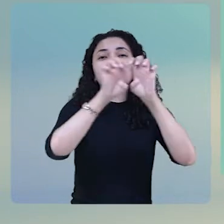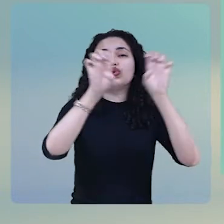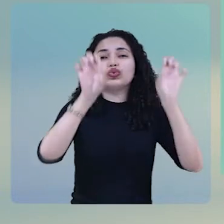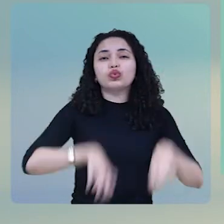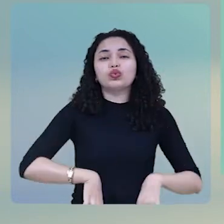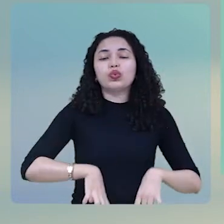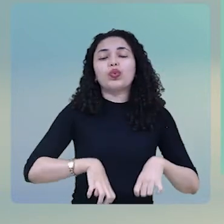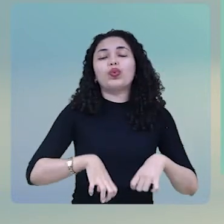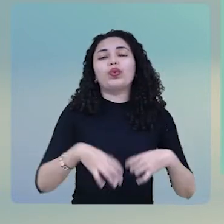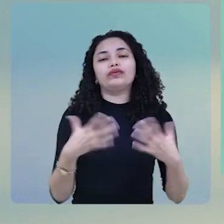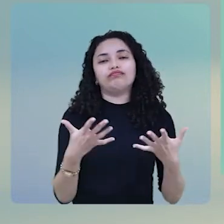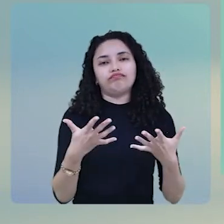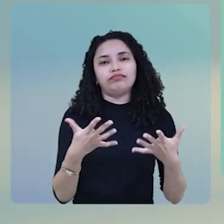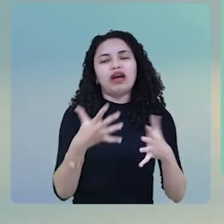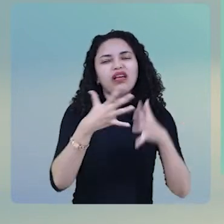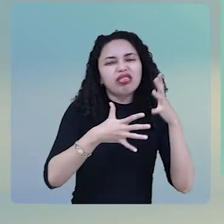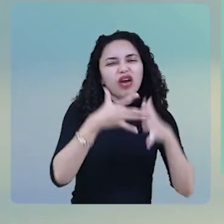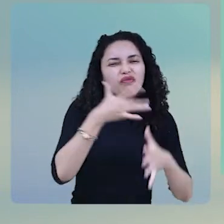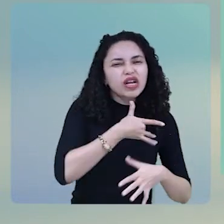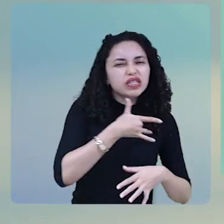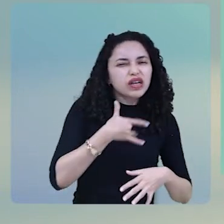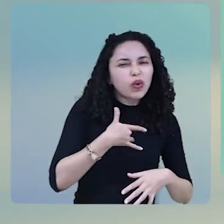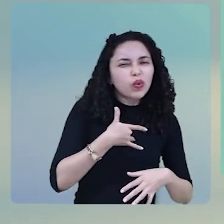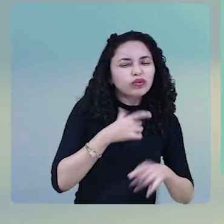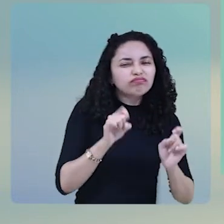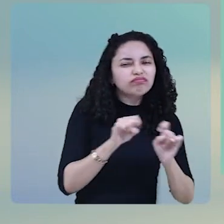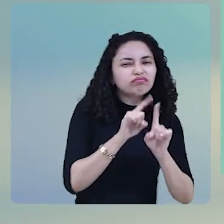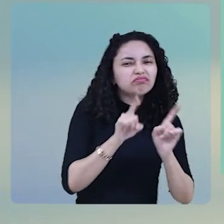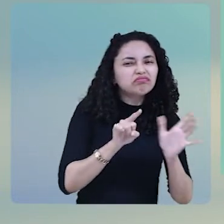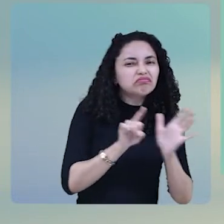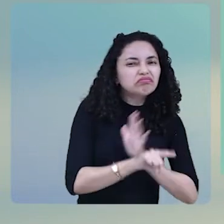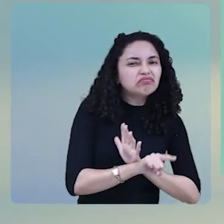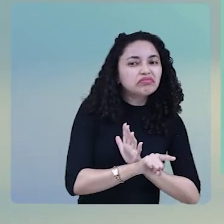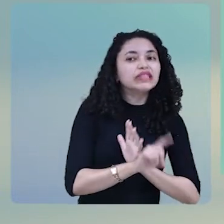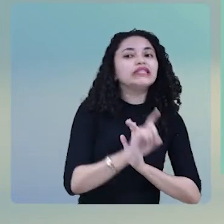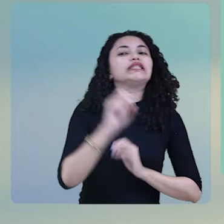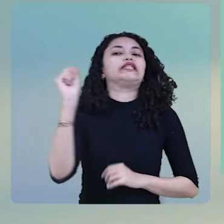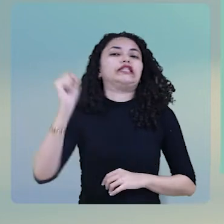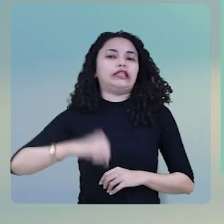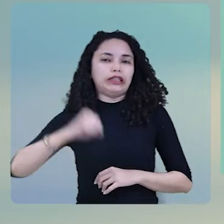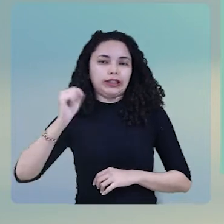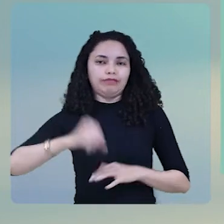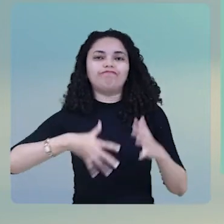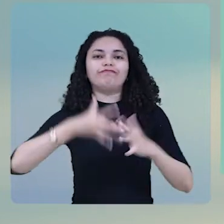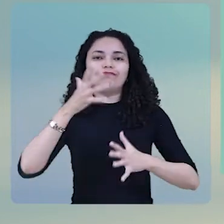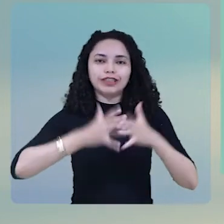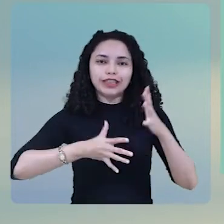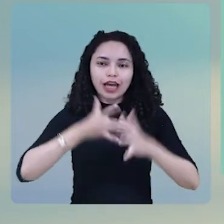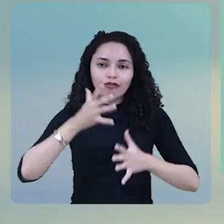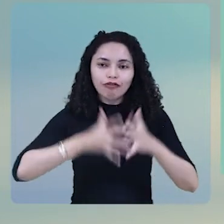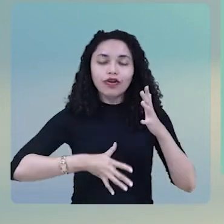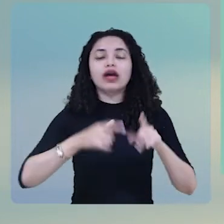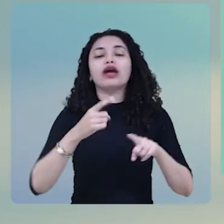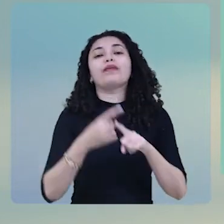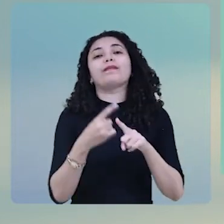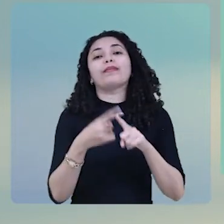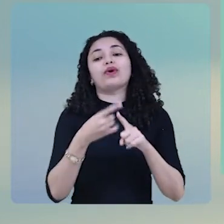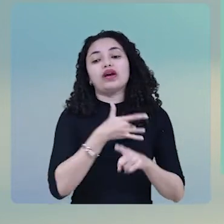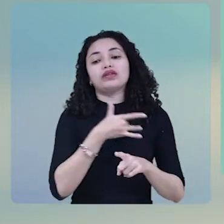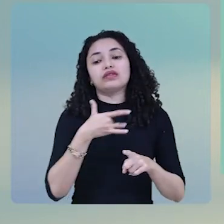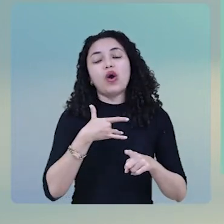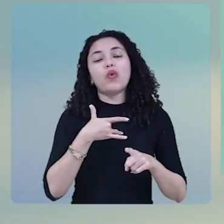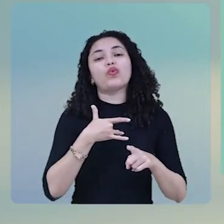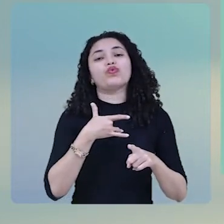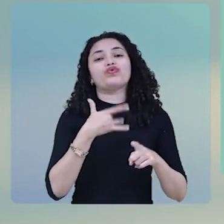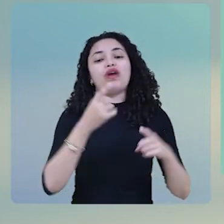Sim. Acabamos de ver que a saúde é um completo bem-estar físico, mental e social. Então, se eu moro